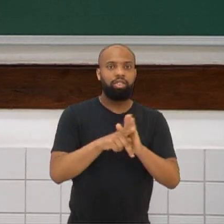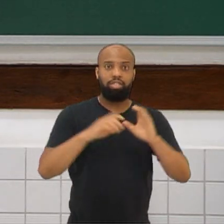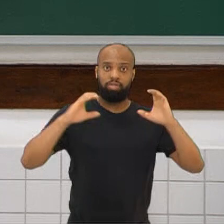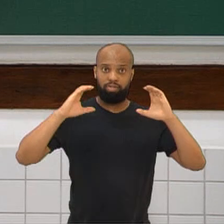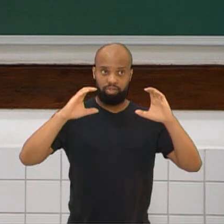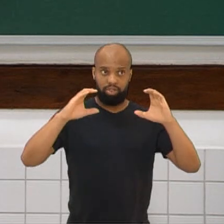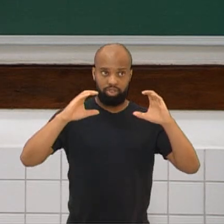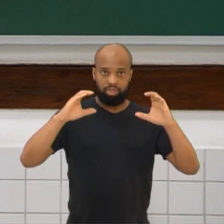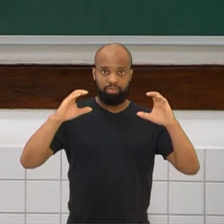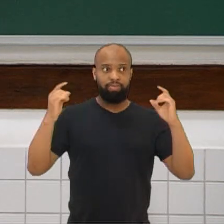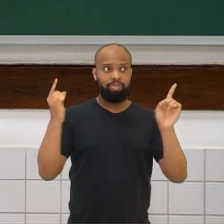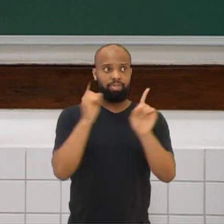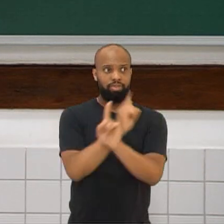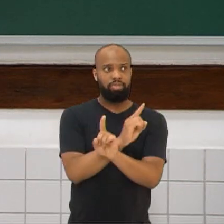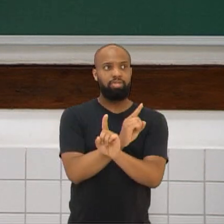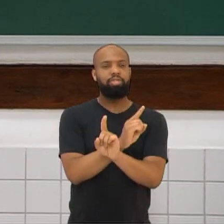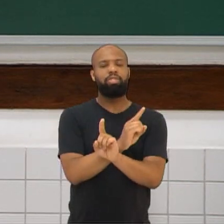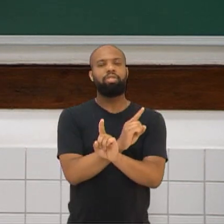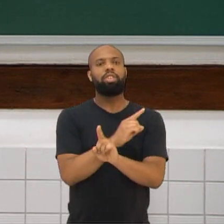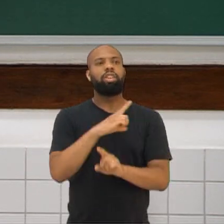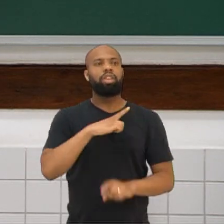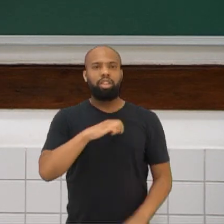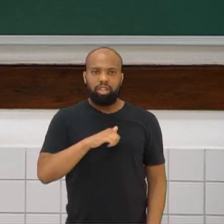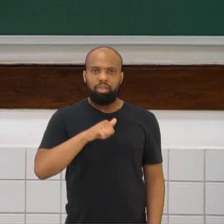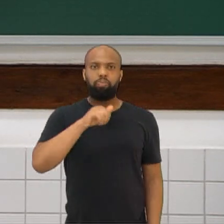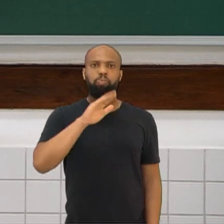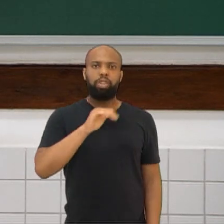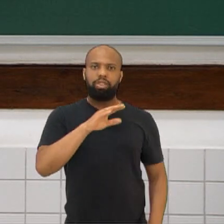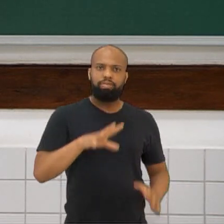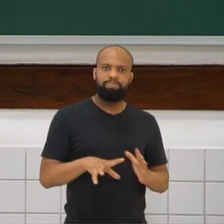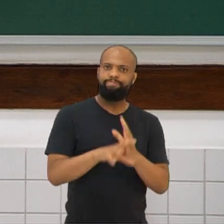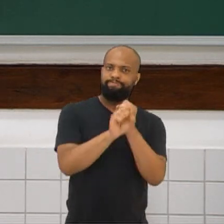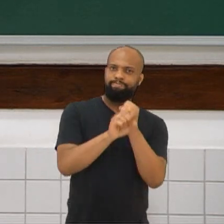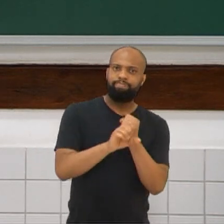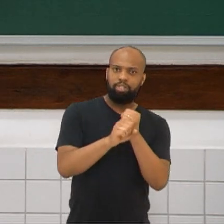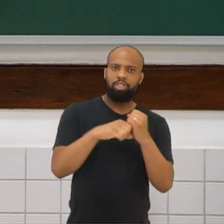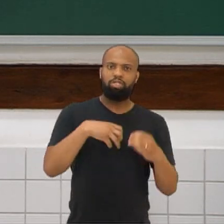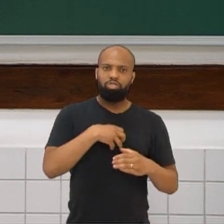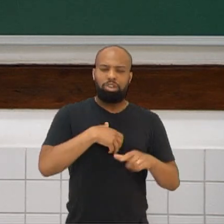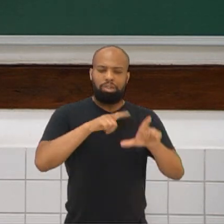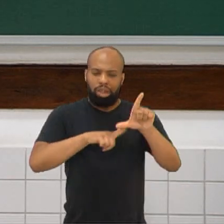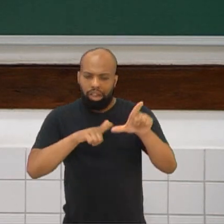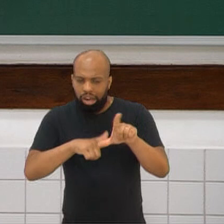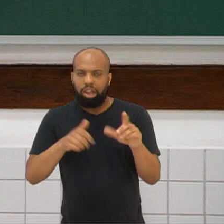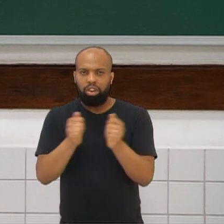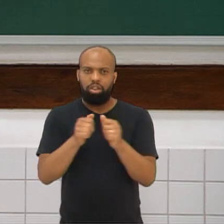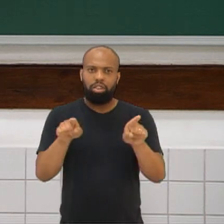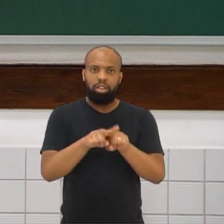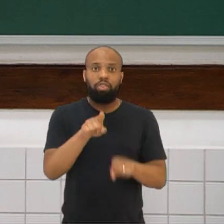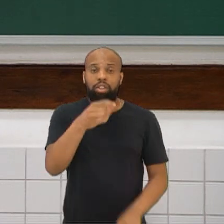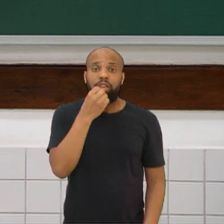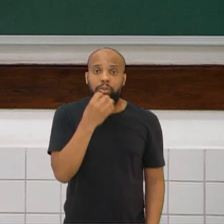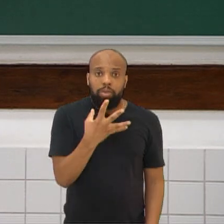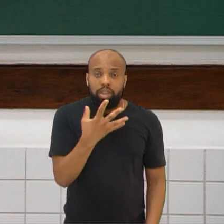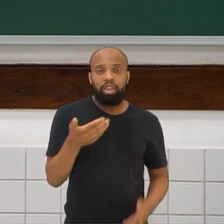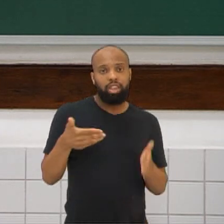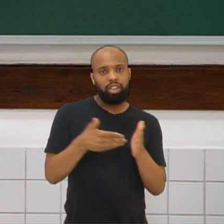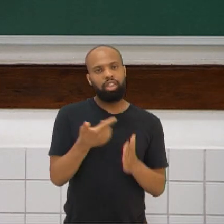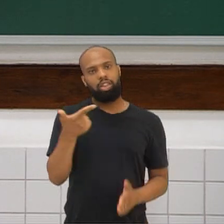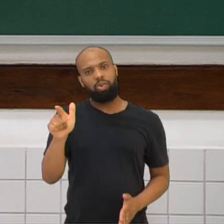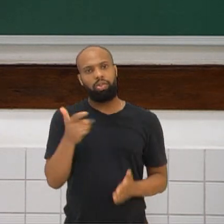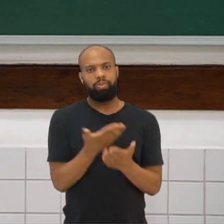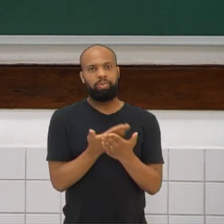inversa com um pouco mais de cálculo algébrico. Fiquem bem, até uma próxima.